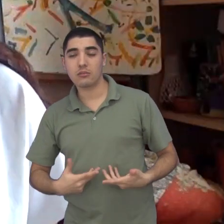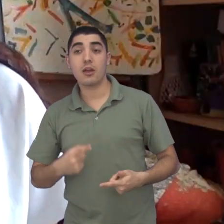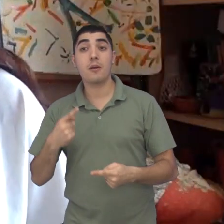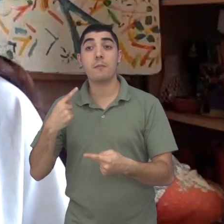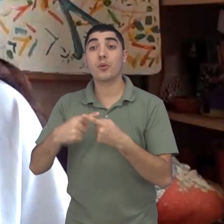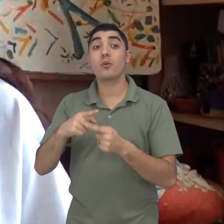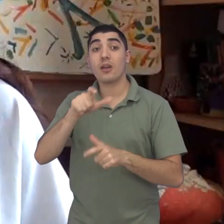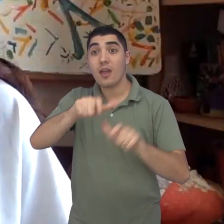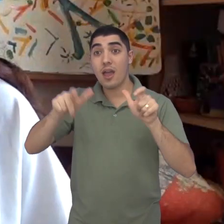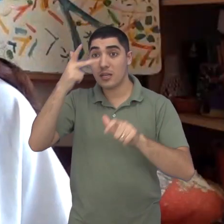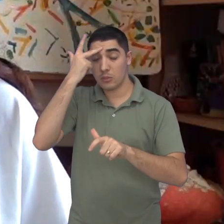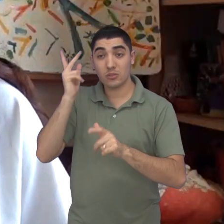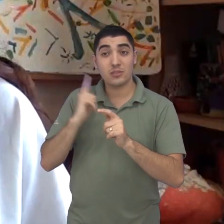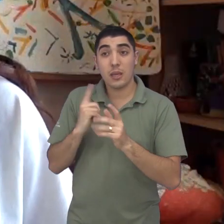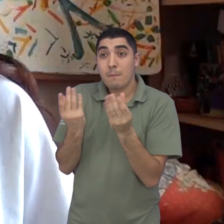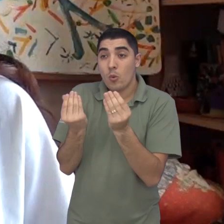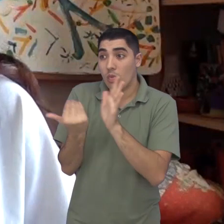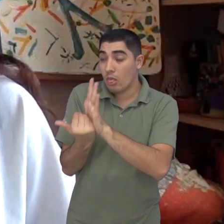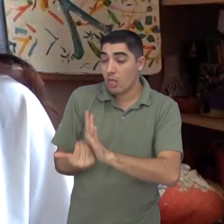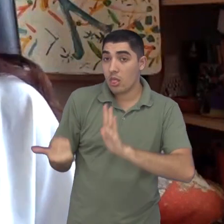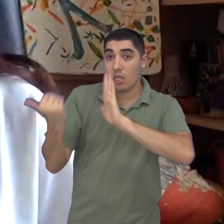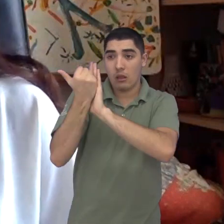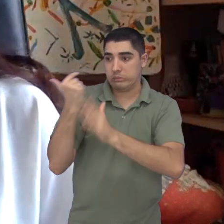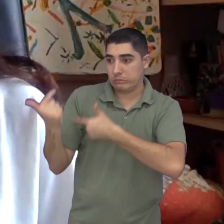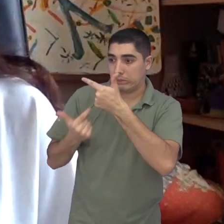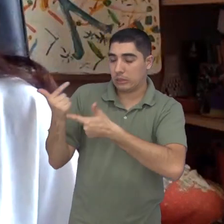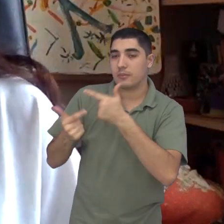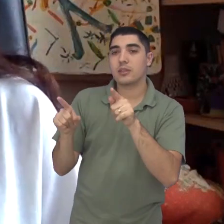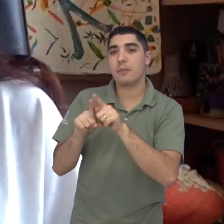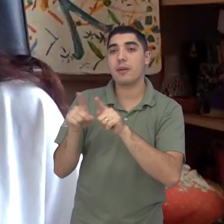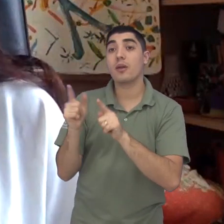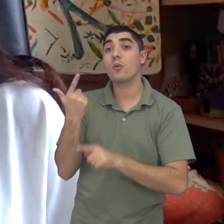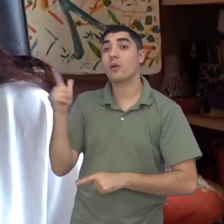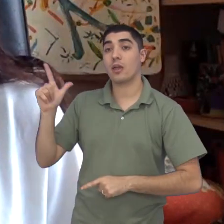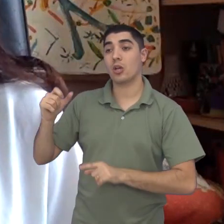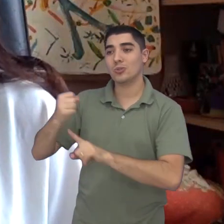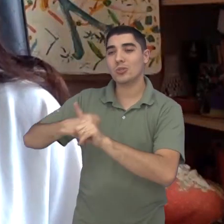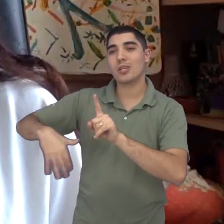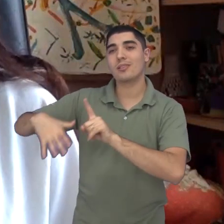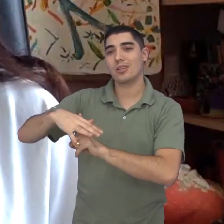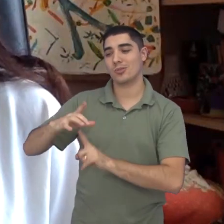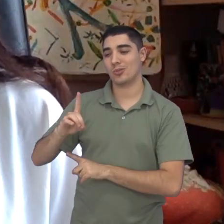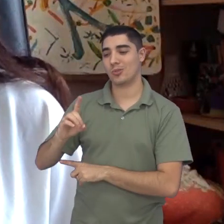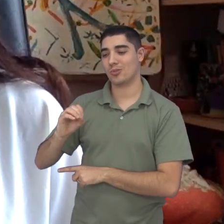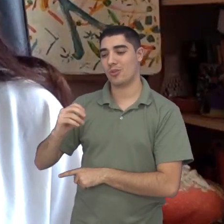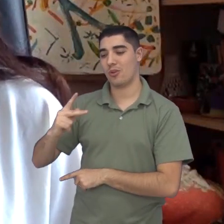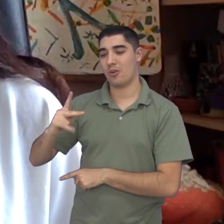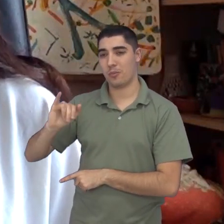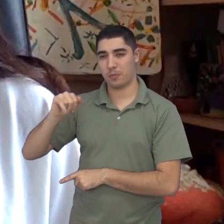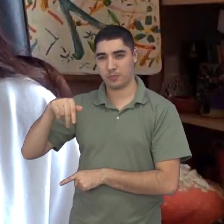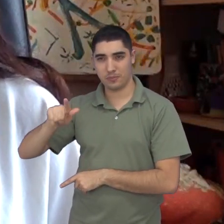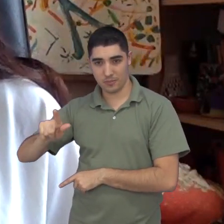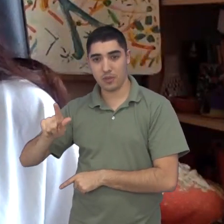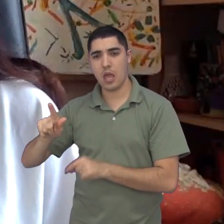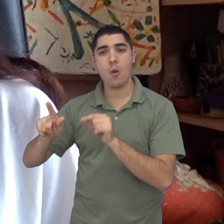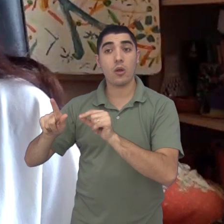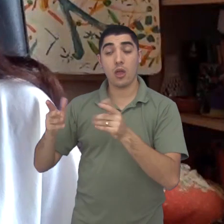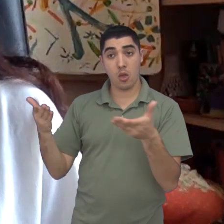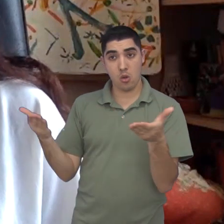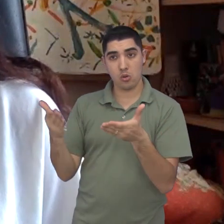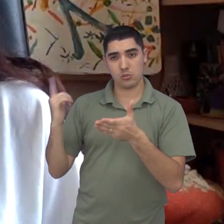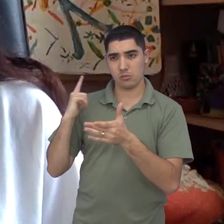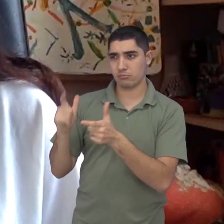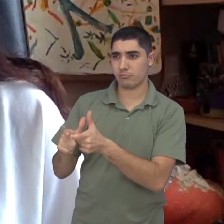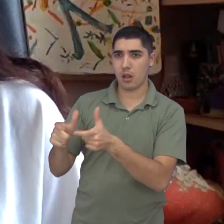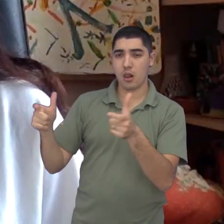essa ultravalorização da produtividade, e também é uma sociedade do doping. Hoje em dia, as cidades que mais